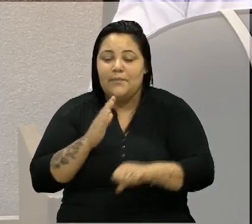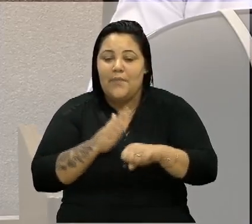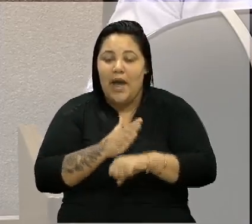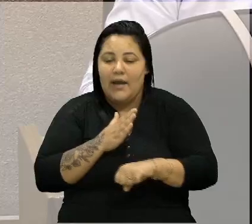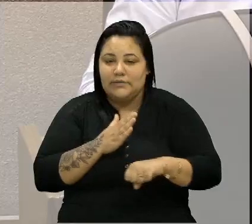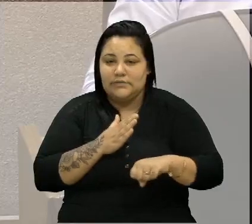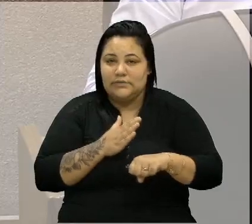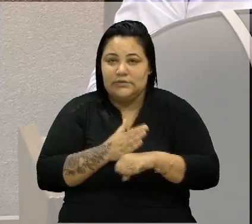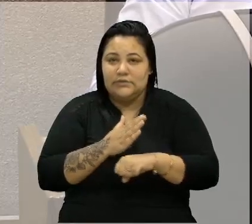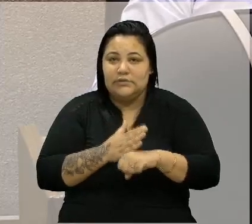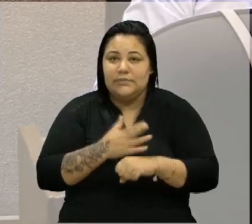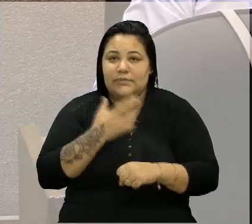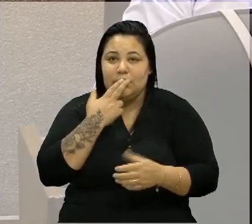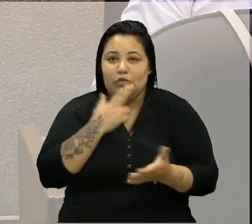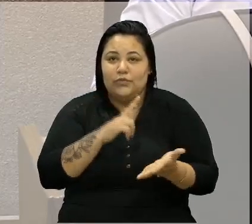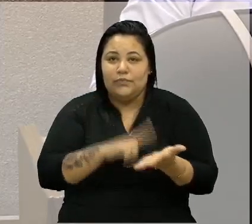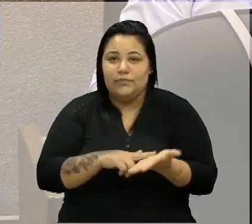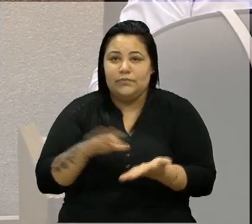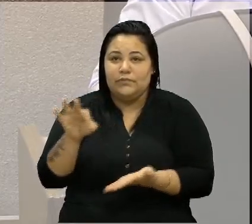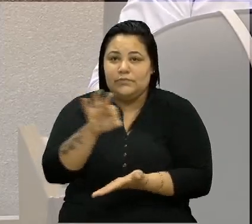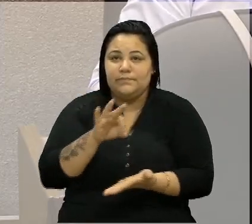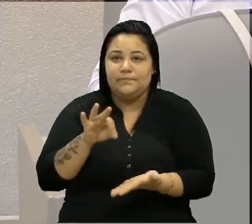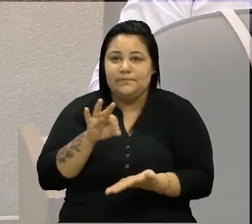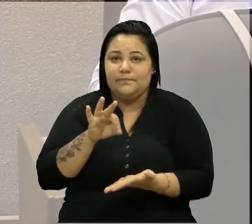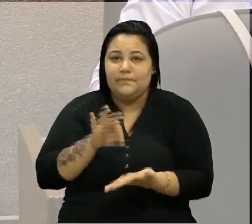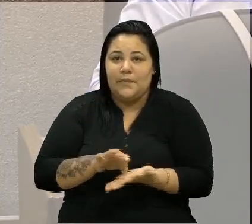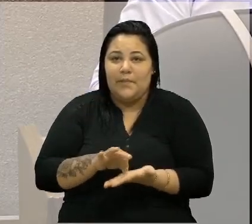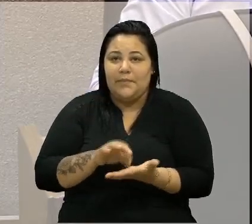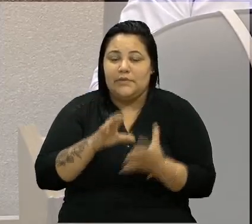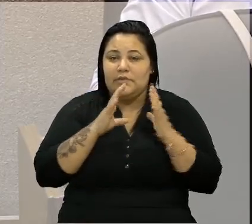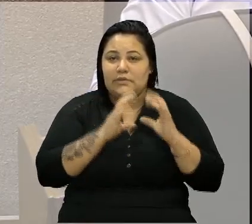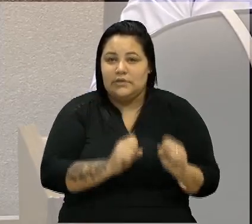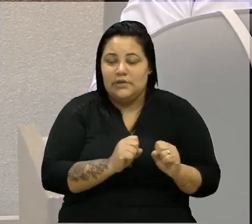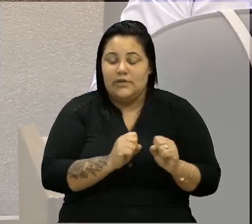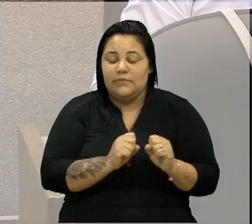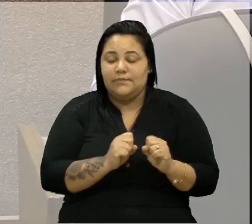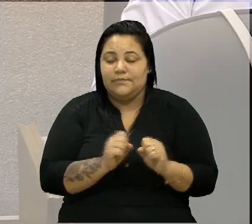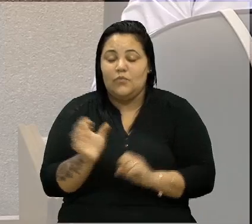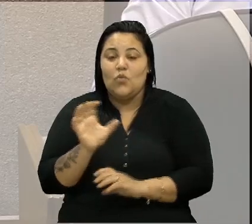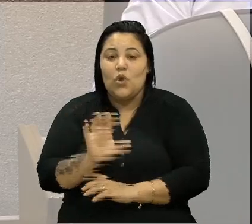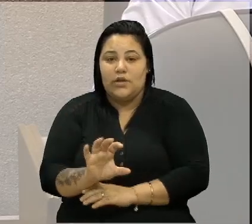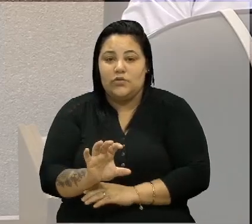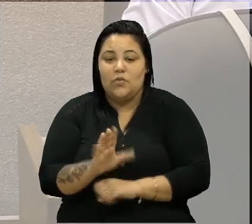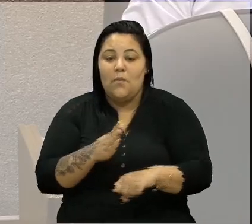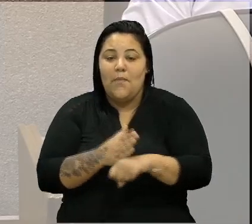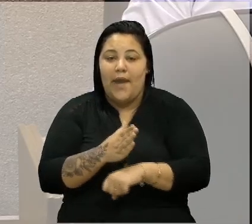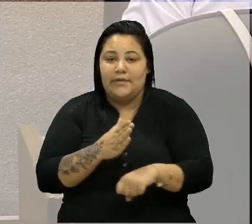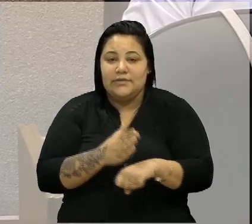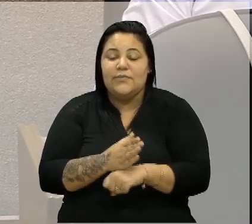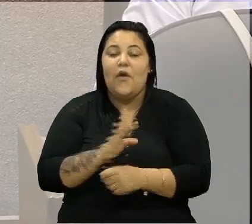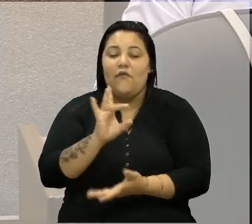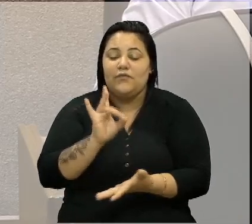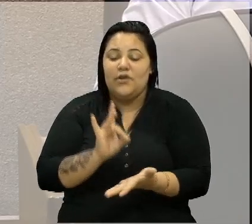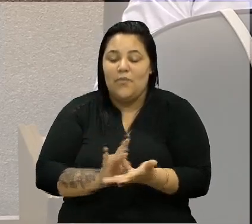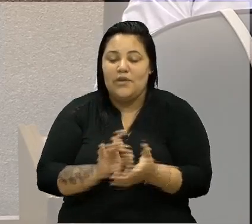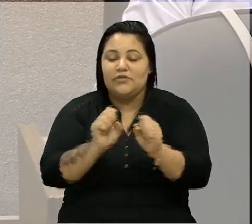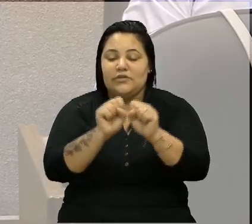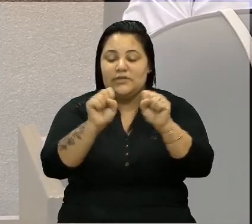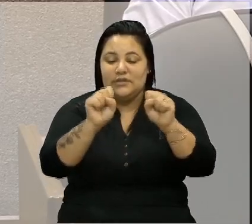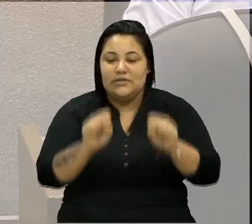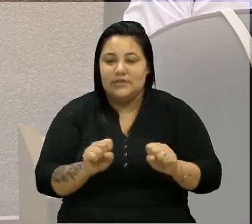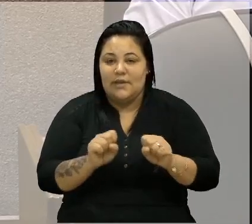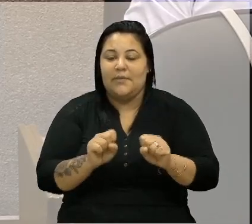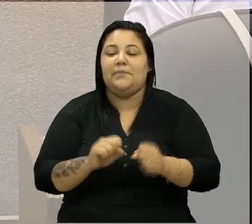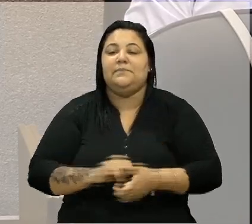do município conforme os mapas desta secretaria. Portanto, integra o sistema viário oficial do